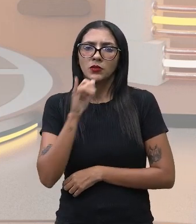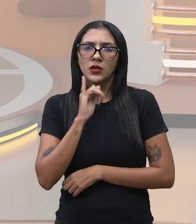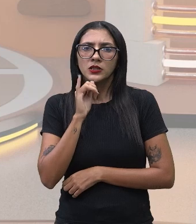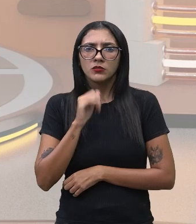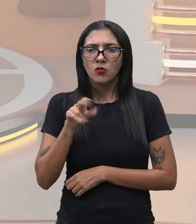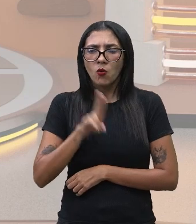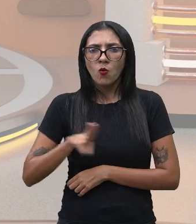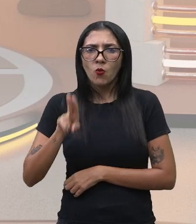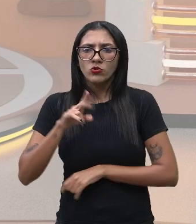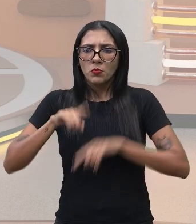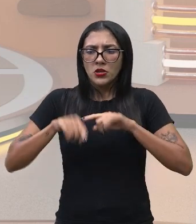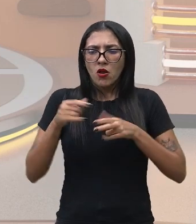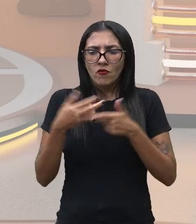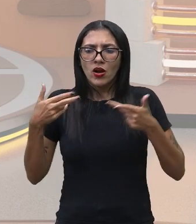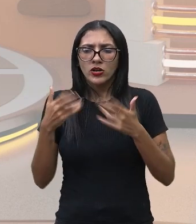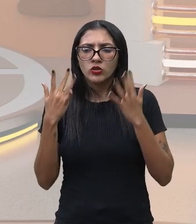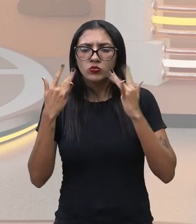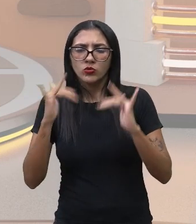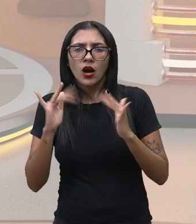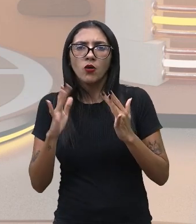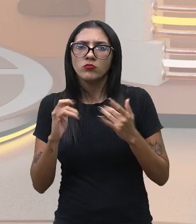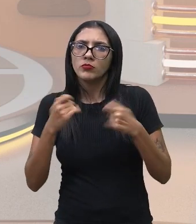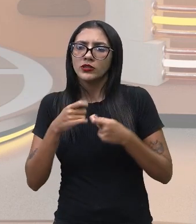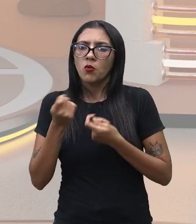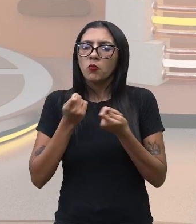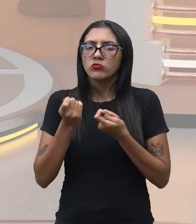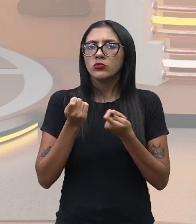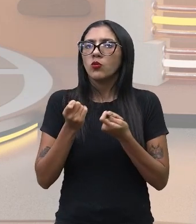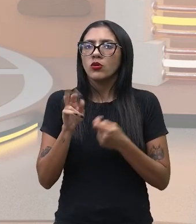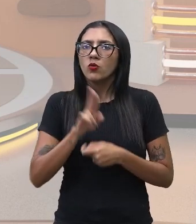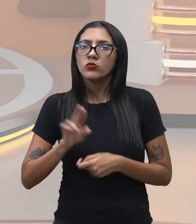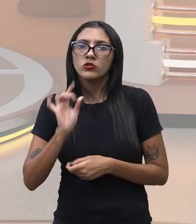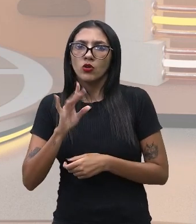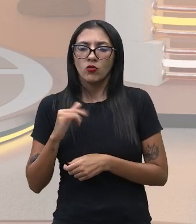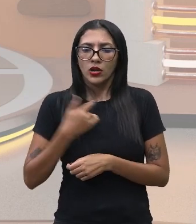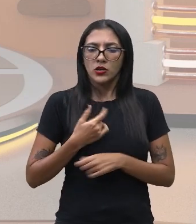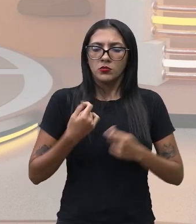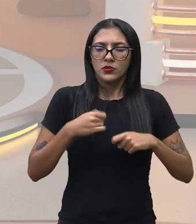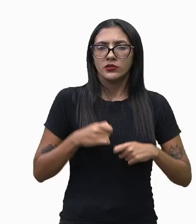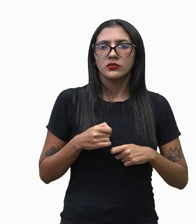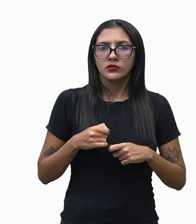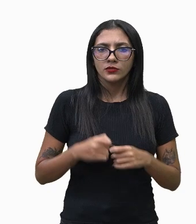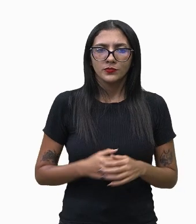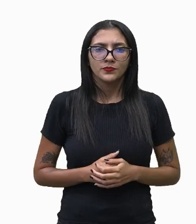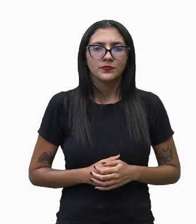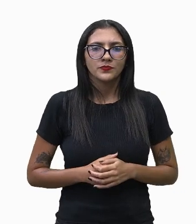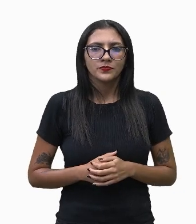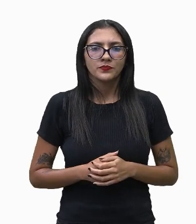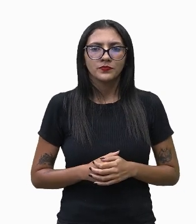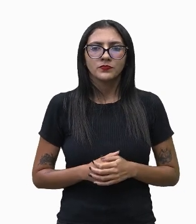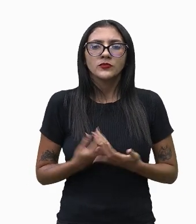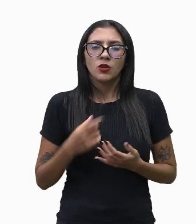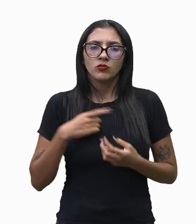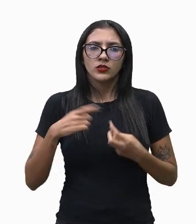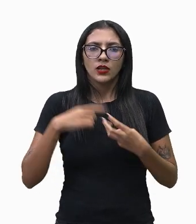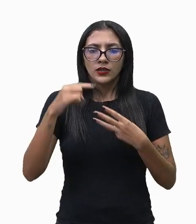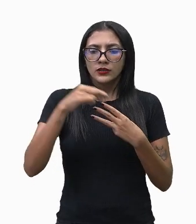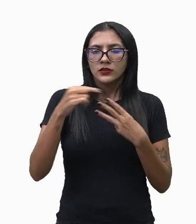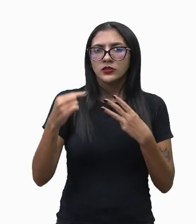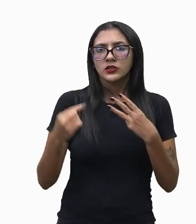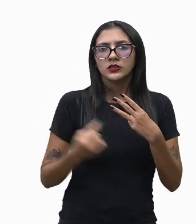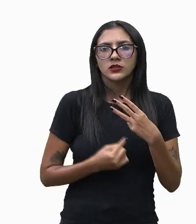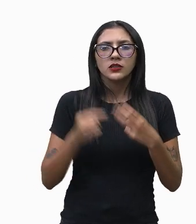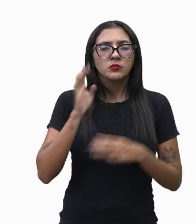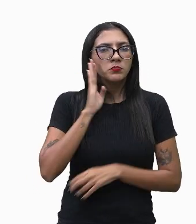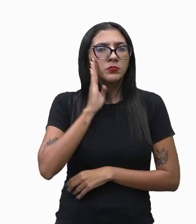somente o que é necessário, né. Então, o consumo sustentável, ele vai abranger essas 3 estratégias